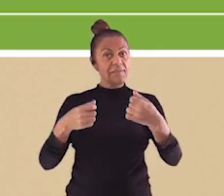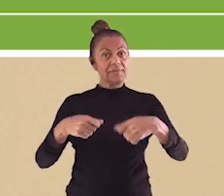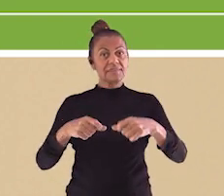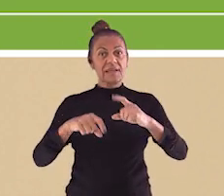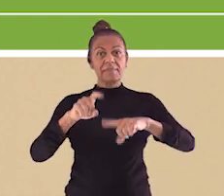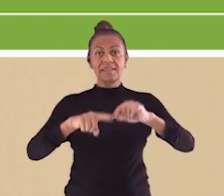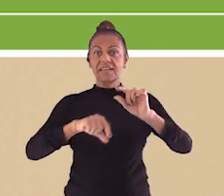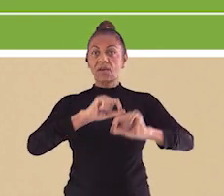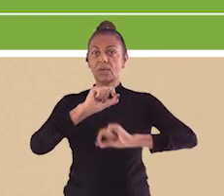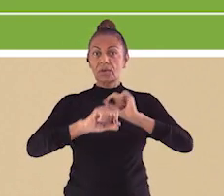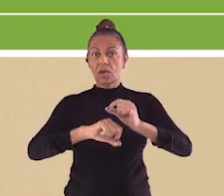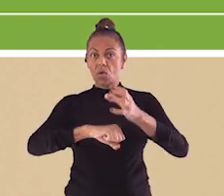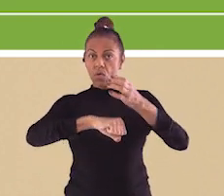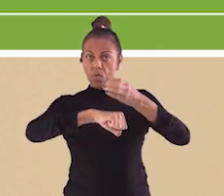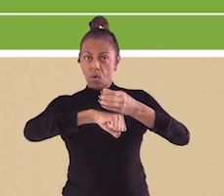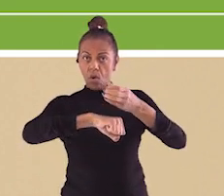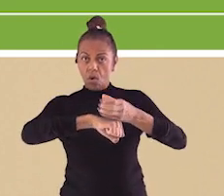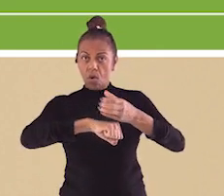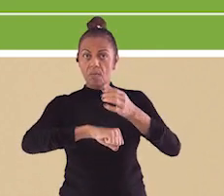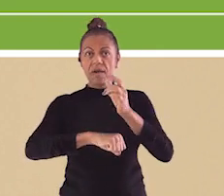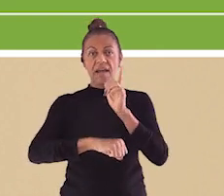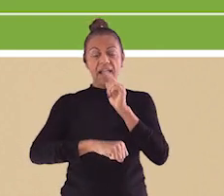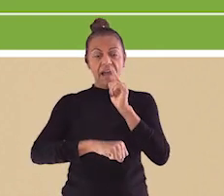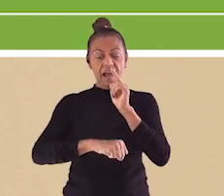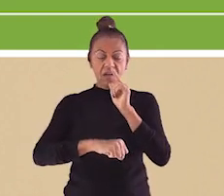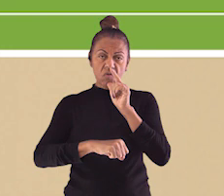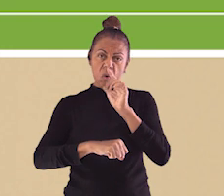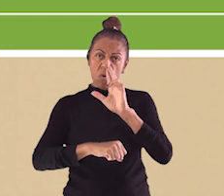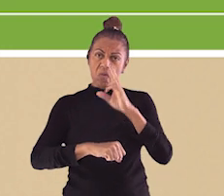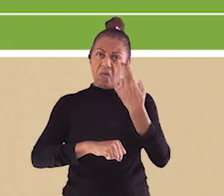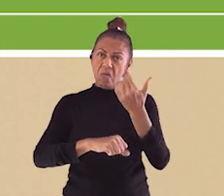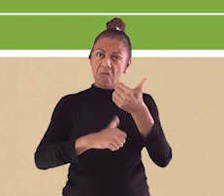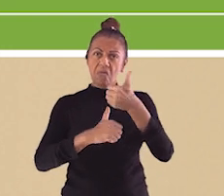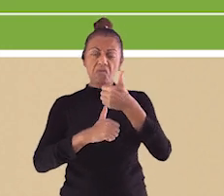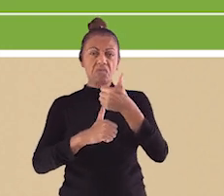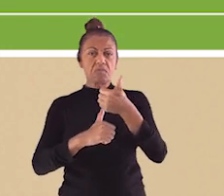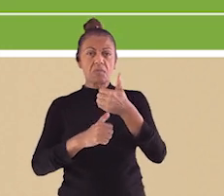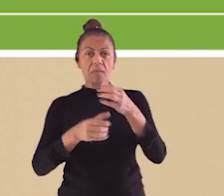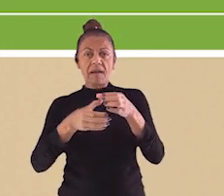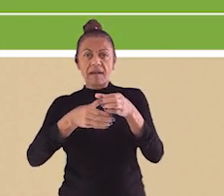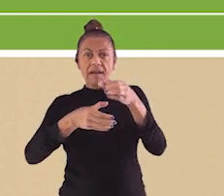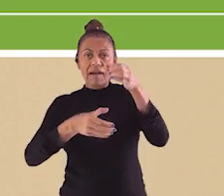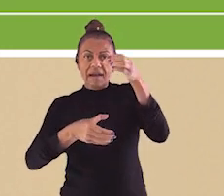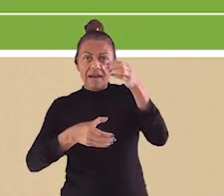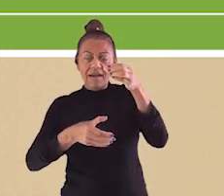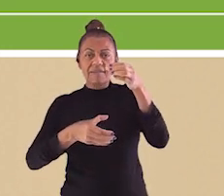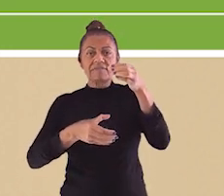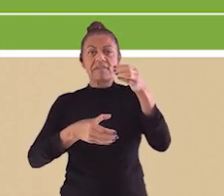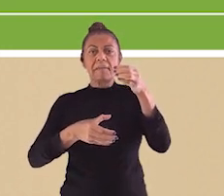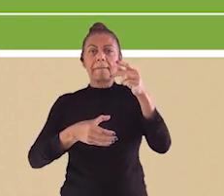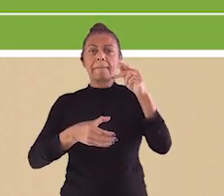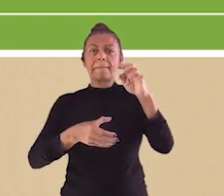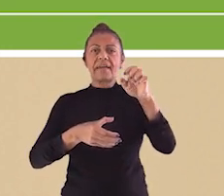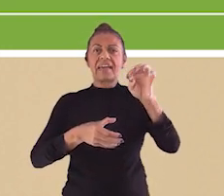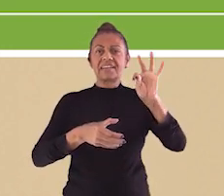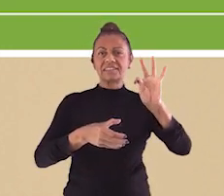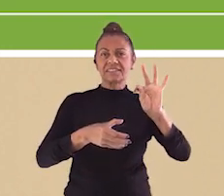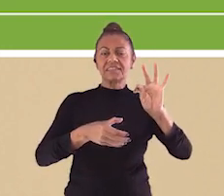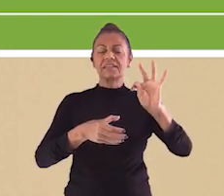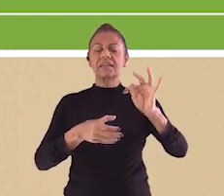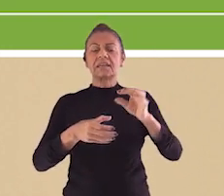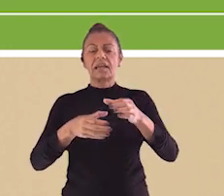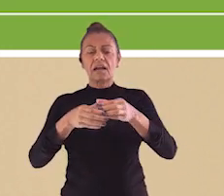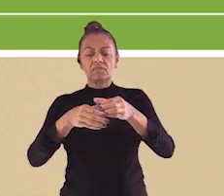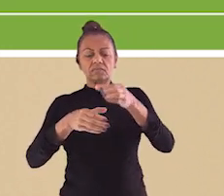água. Você também pode utilizar, no lugar do copo, uma garrafa PET transparente, desde que seja lisa